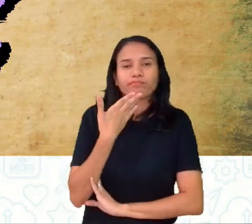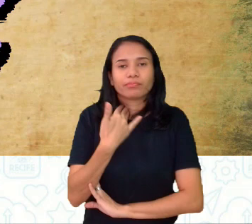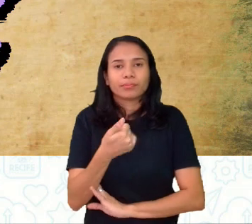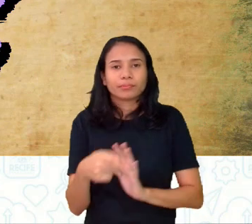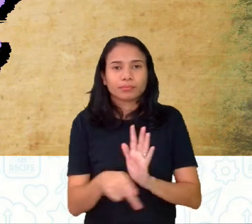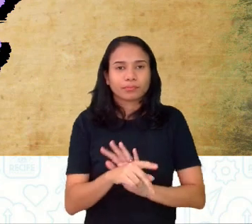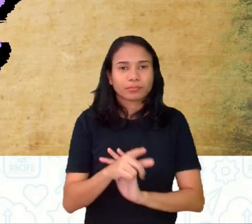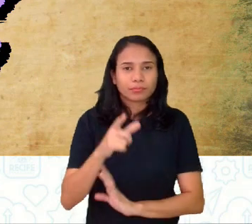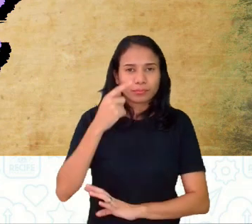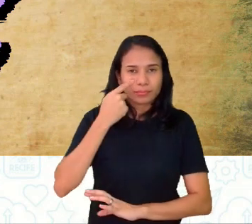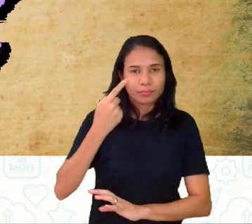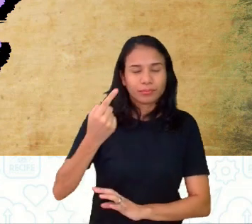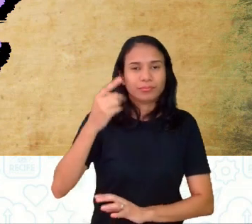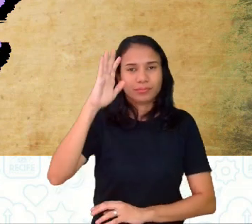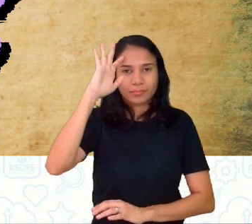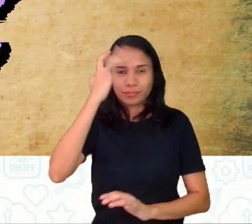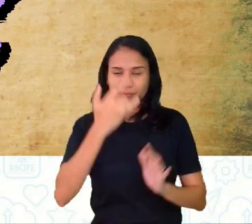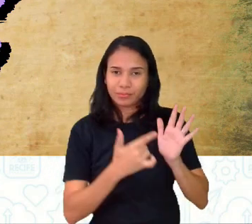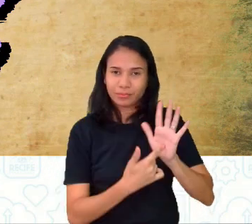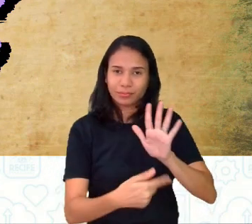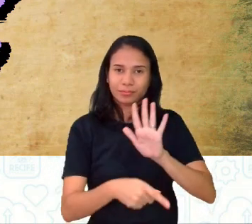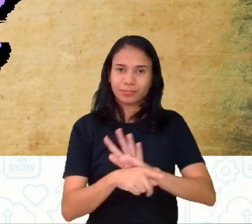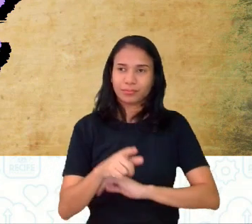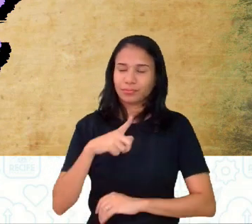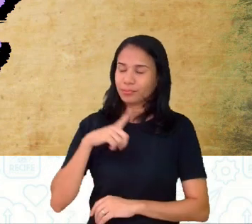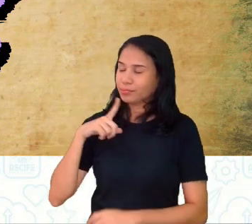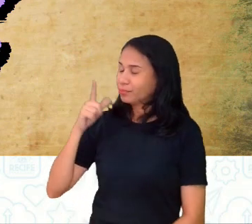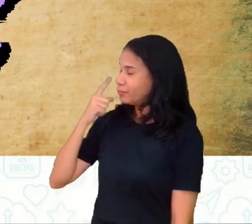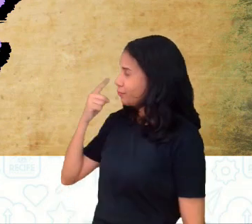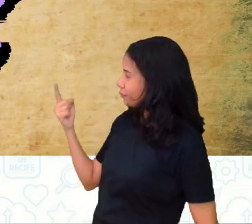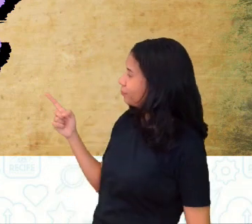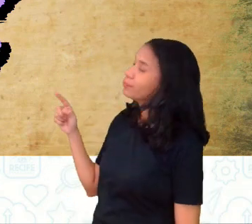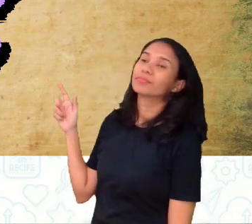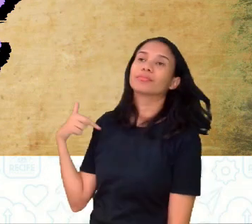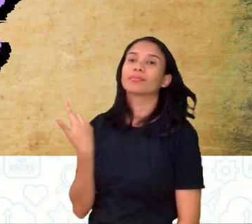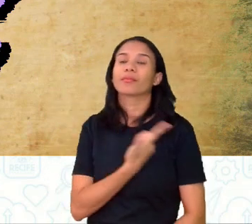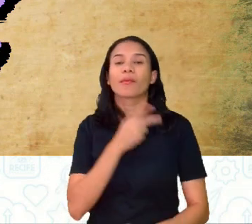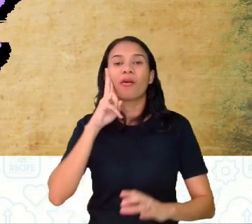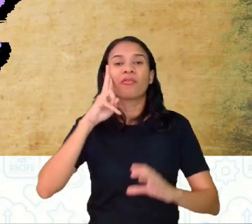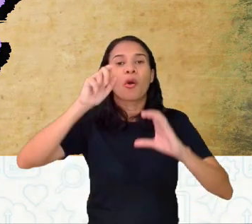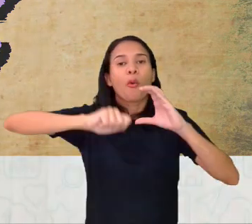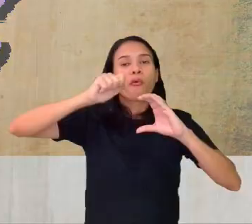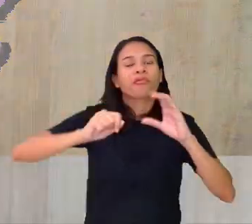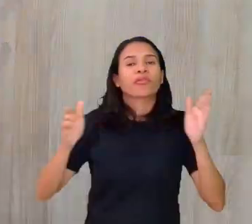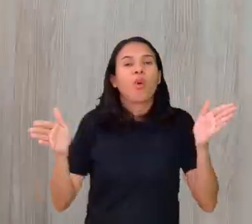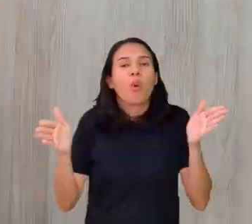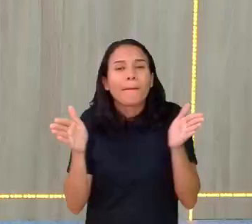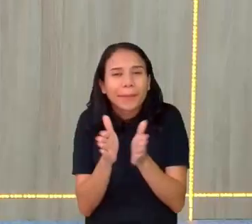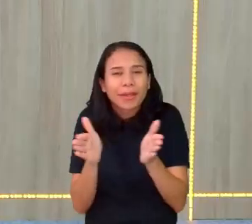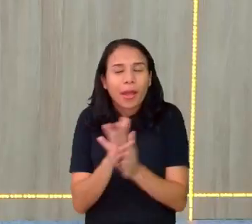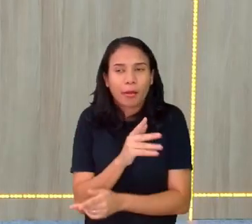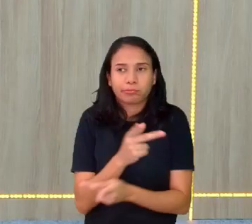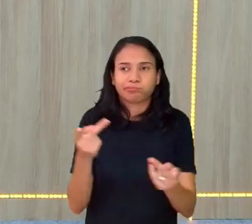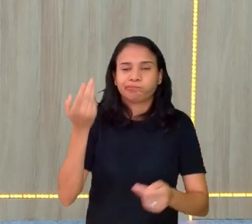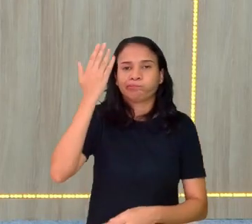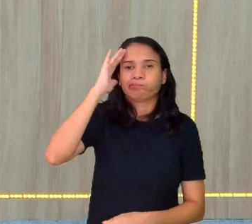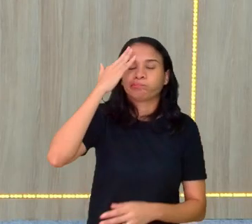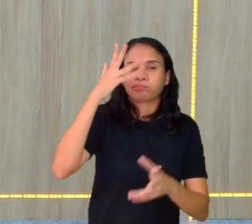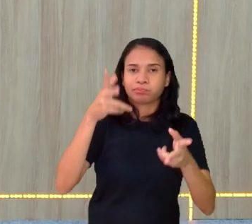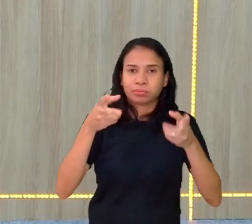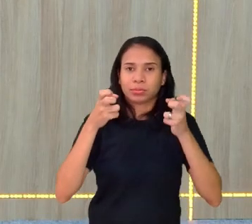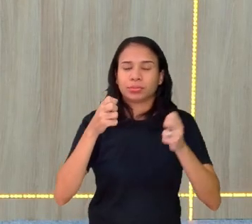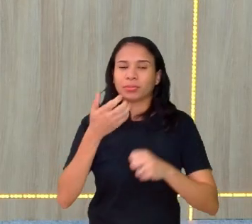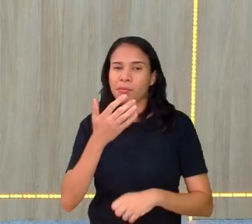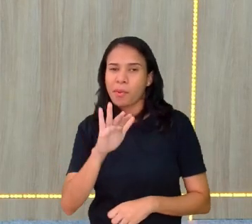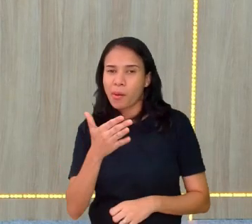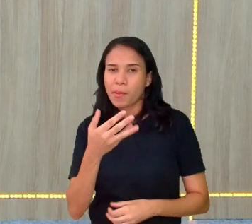né? E dar o resultado aí do seu trabalho. E aí a gente vai ver um vídeo bem curtinho para vocês terem uma ideia aí,